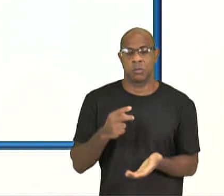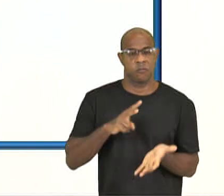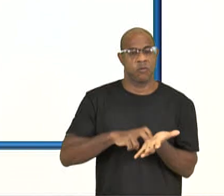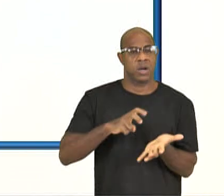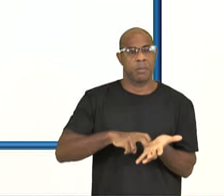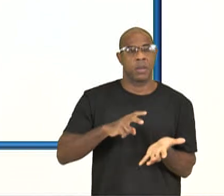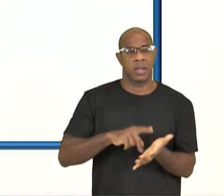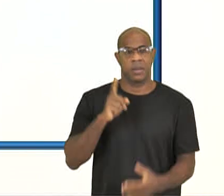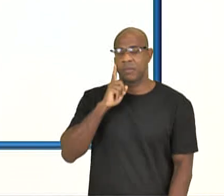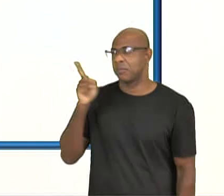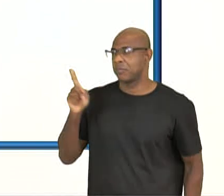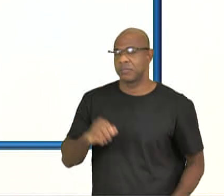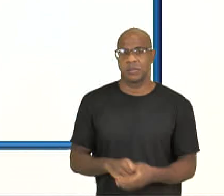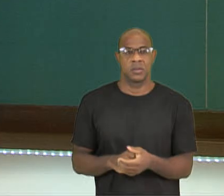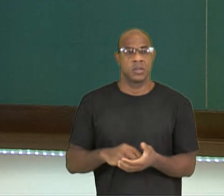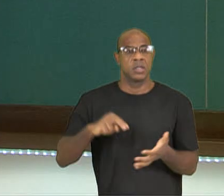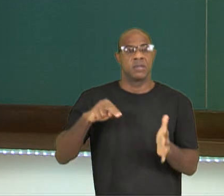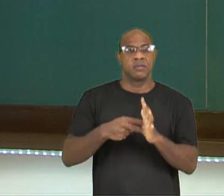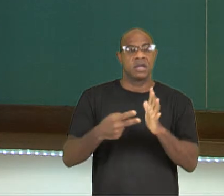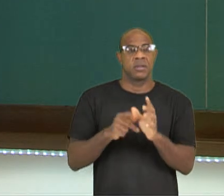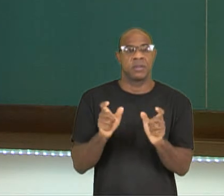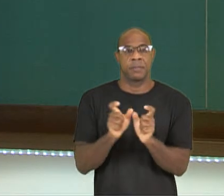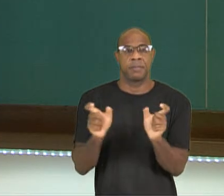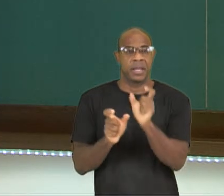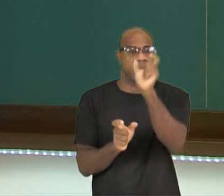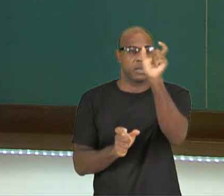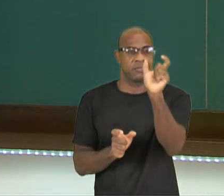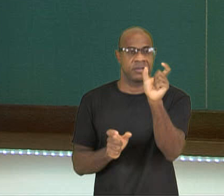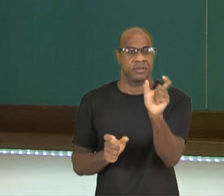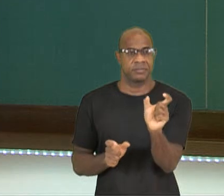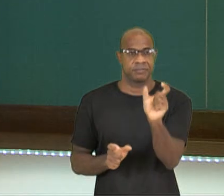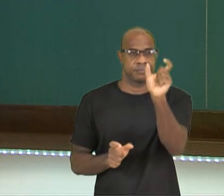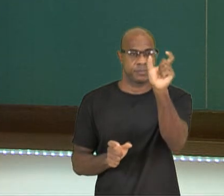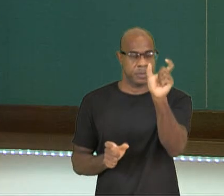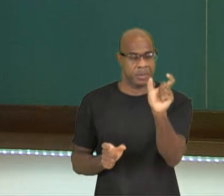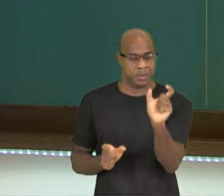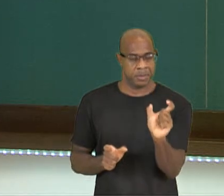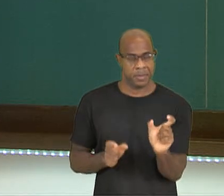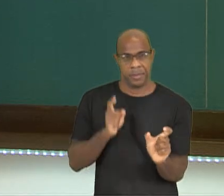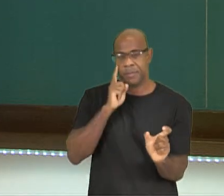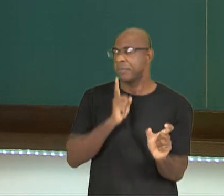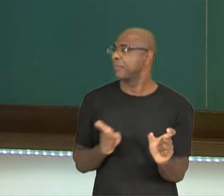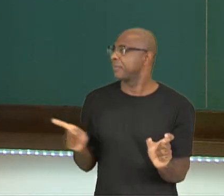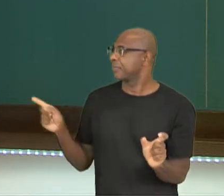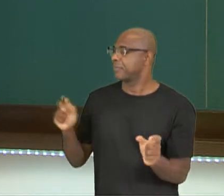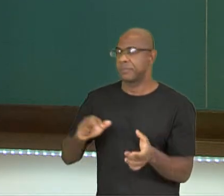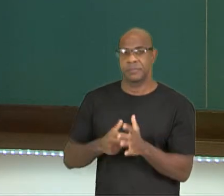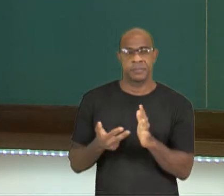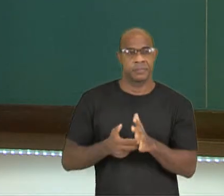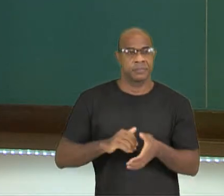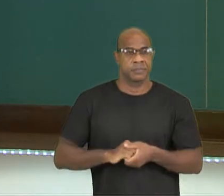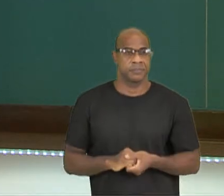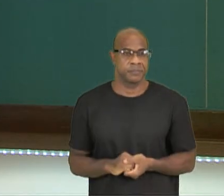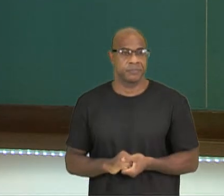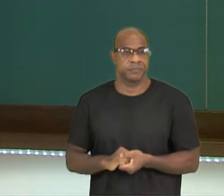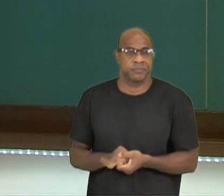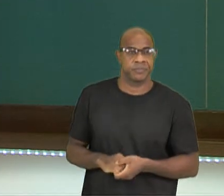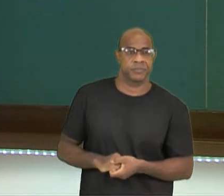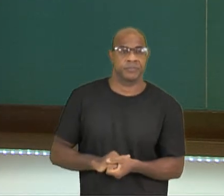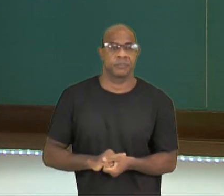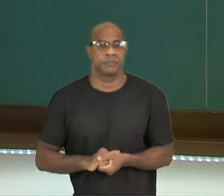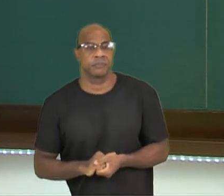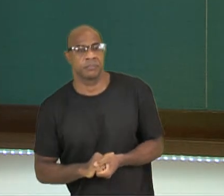colocou. Teocentrismo, pensamento no qual você coloca um determinado Deus no centro do universo, privilegiando as vontades desse